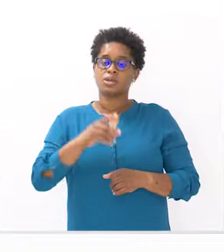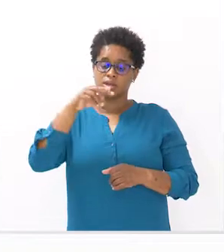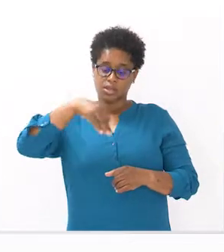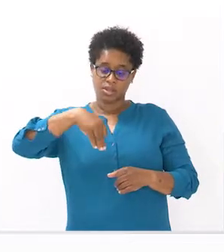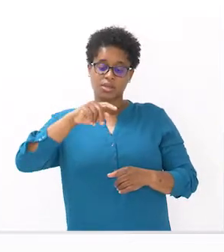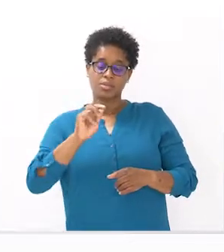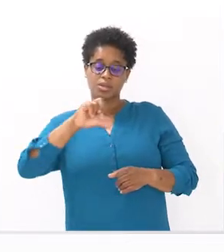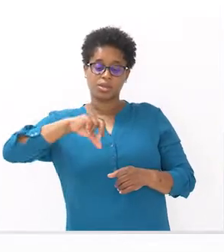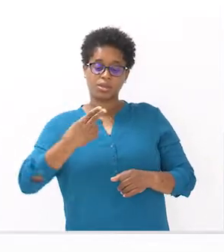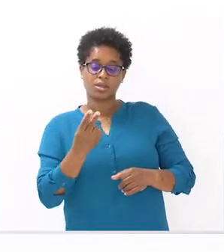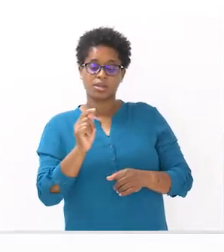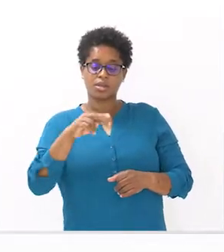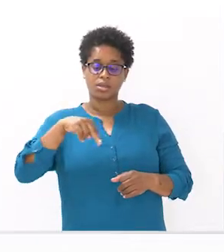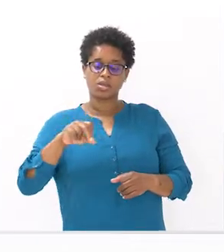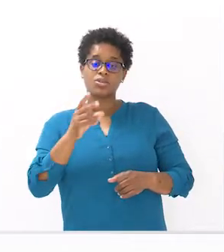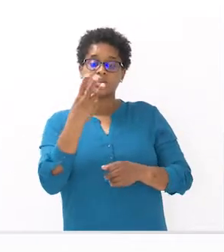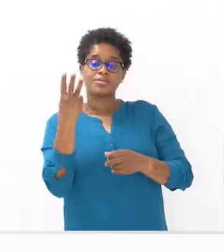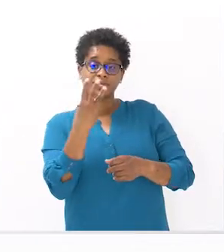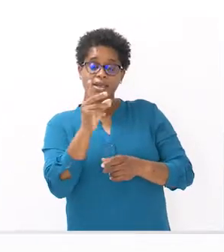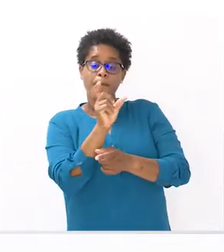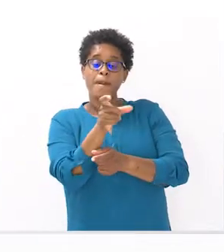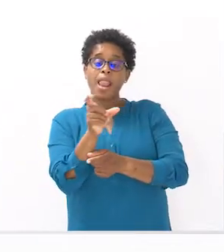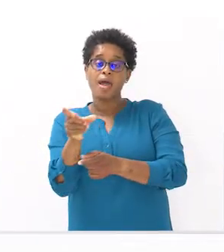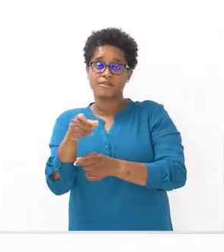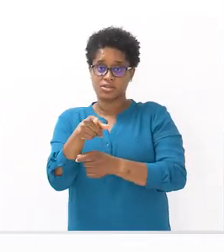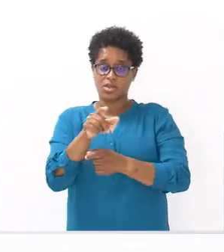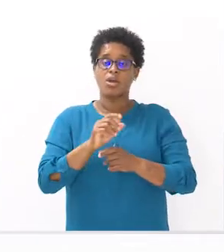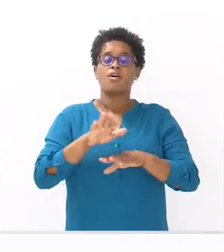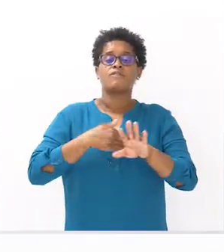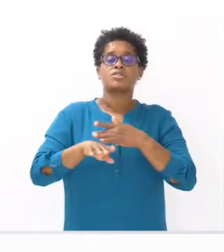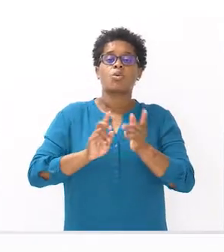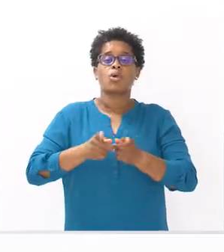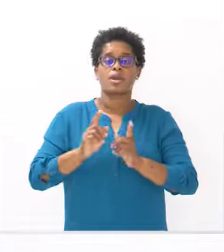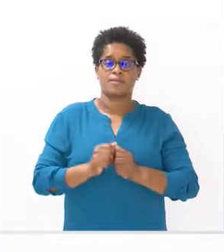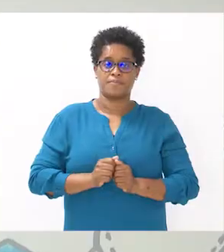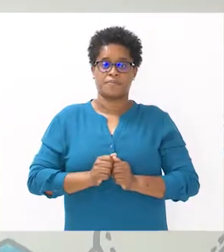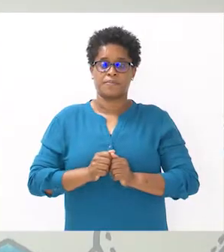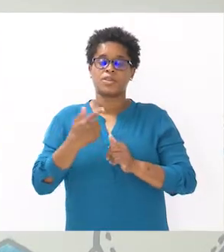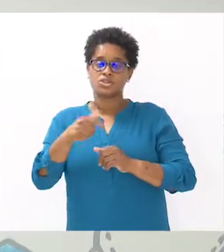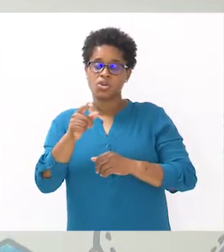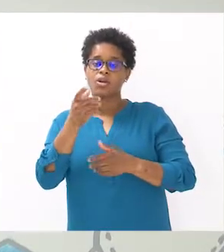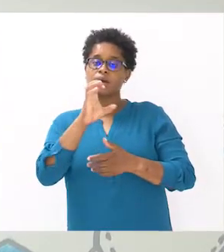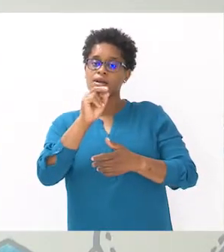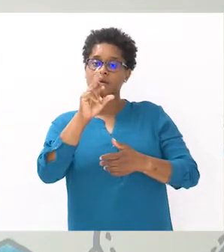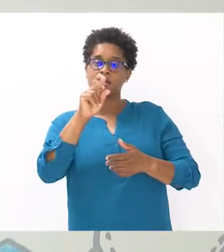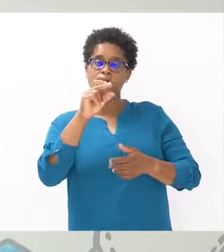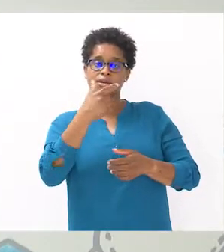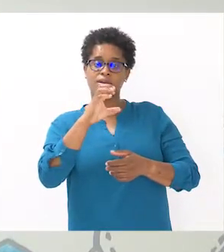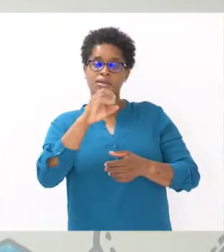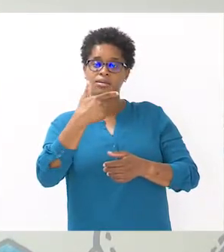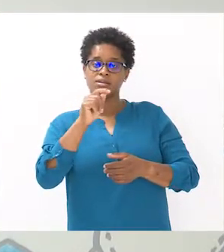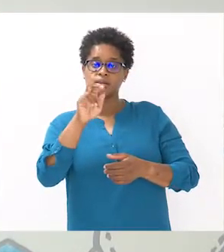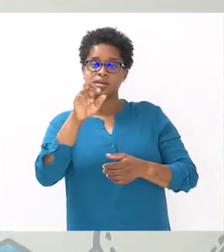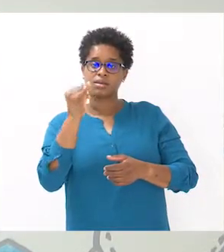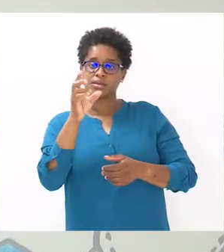pequeno. As três palavras estão a quê? A fazer o quê? Estão a caracterizar